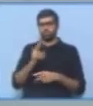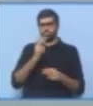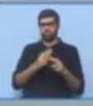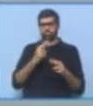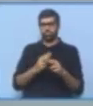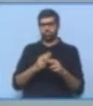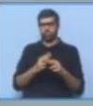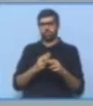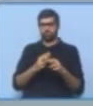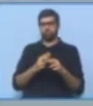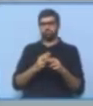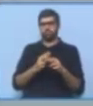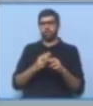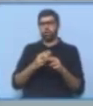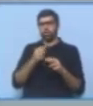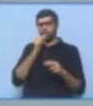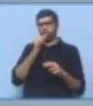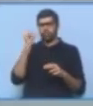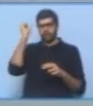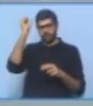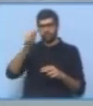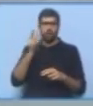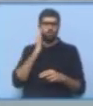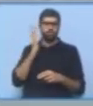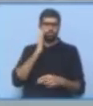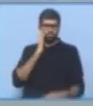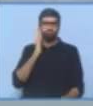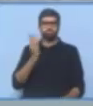Roma, durante mesmo o sacramento do batismo,